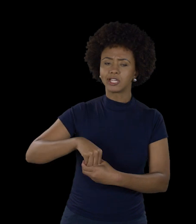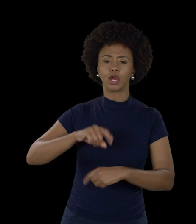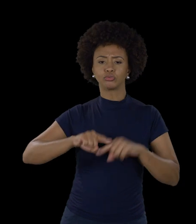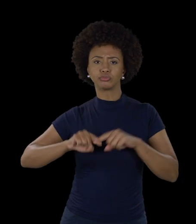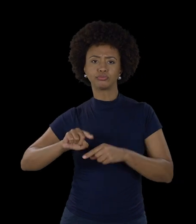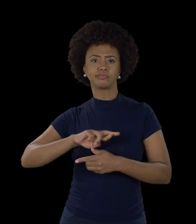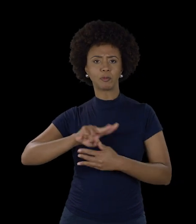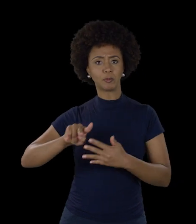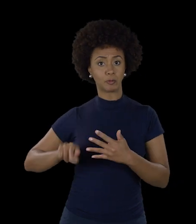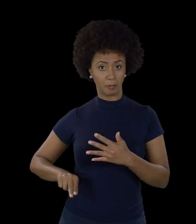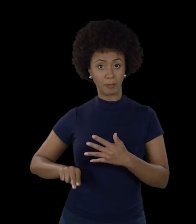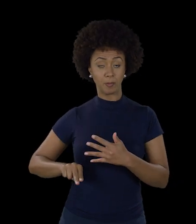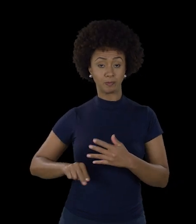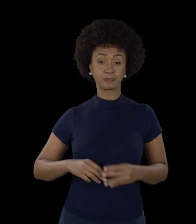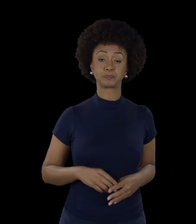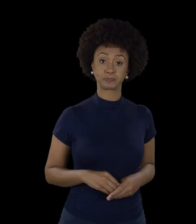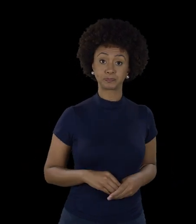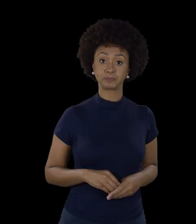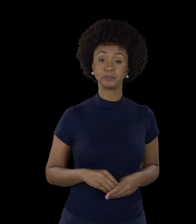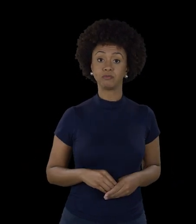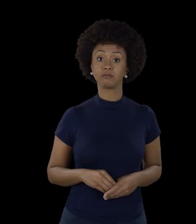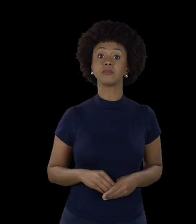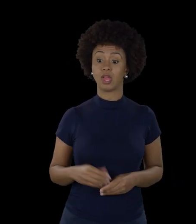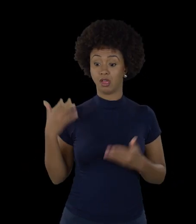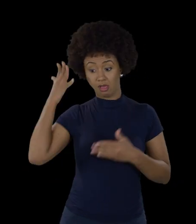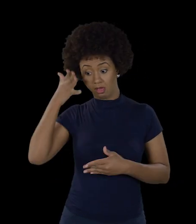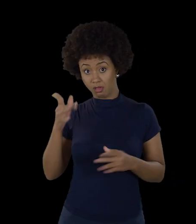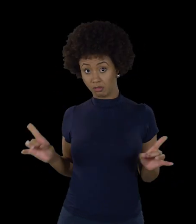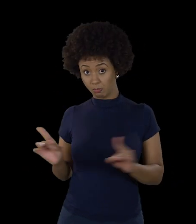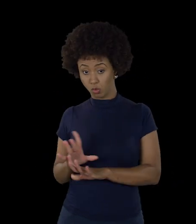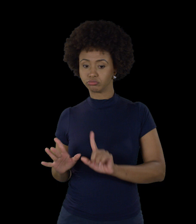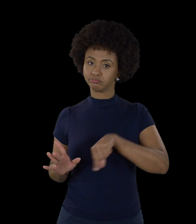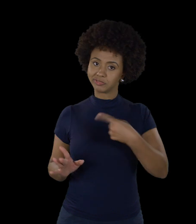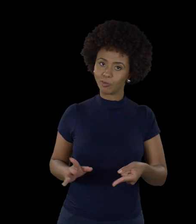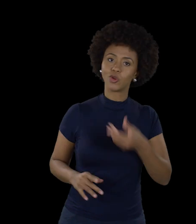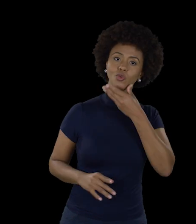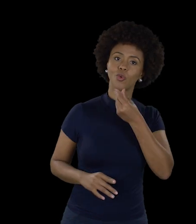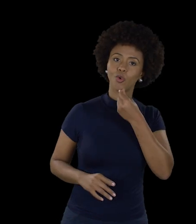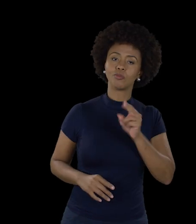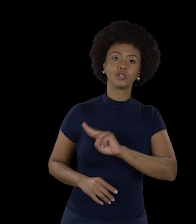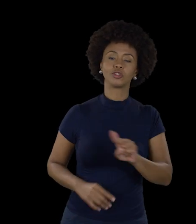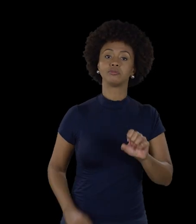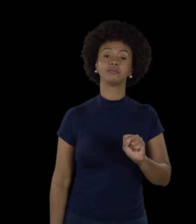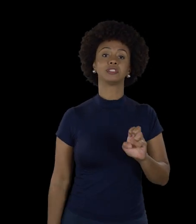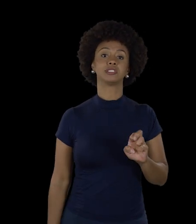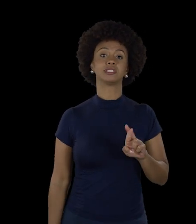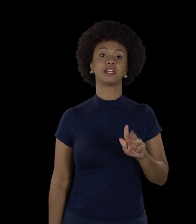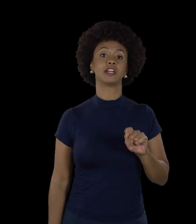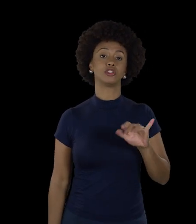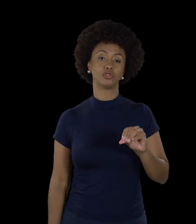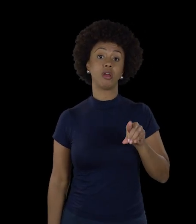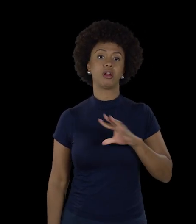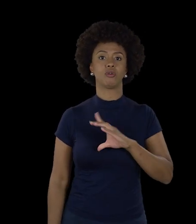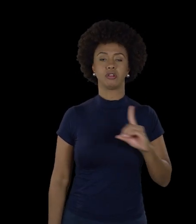à difusão dessa iniciativa. E após a minha fala, eu vou convidar aqui o Sérgio Simões, coordenador editorial da Bela